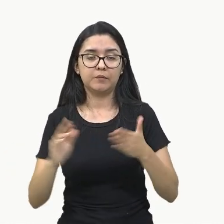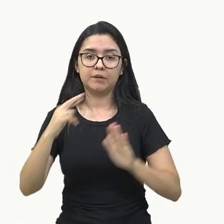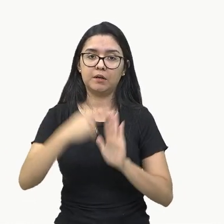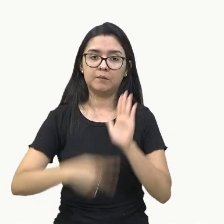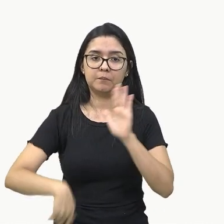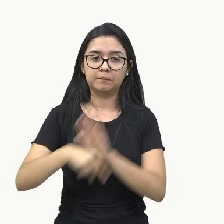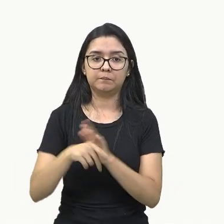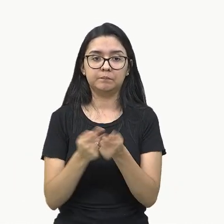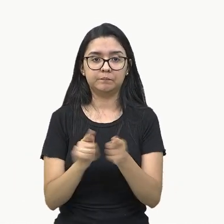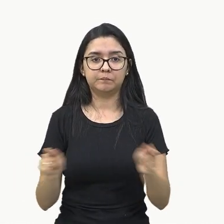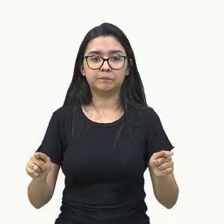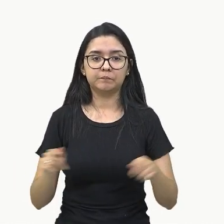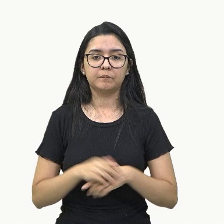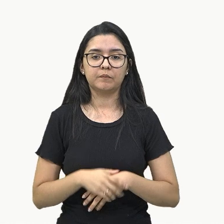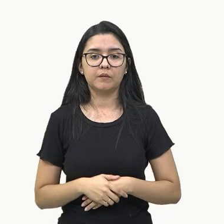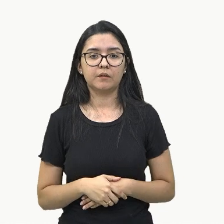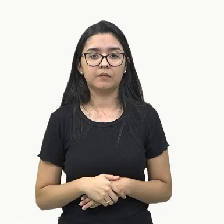tá?